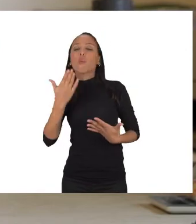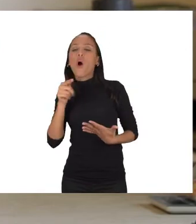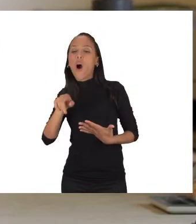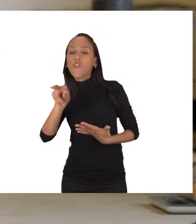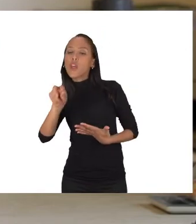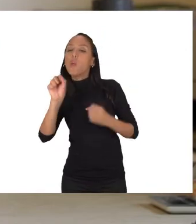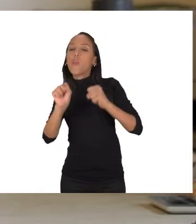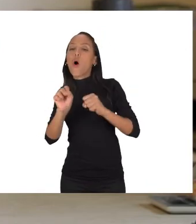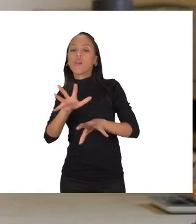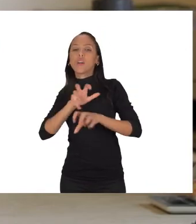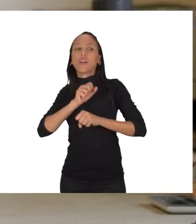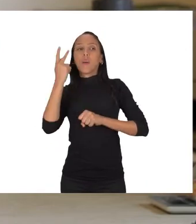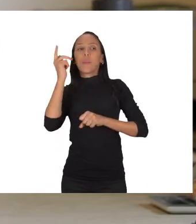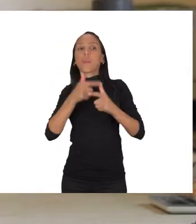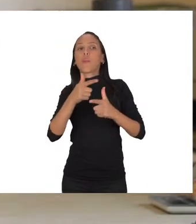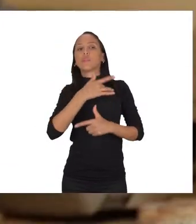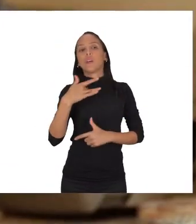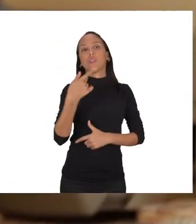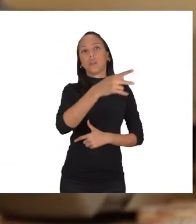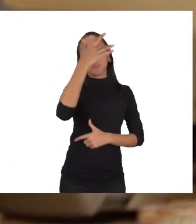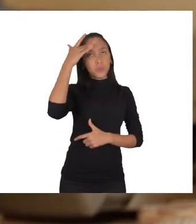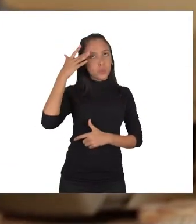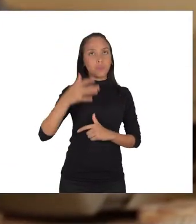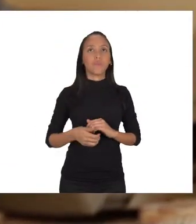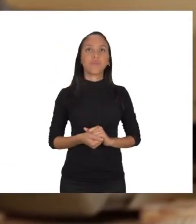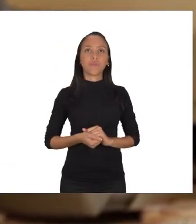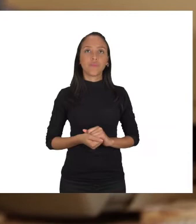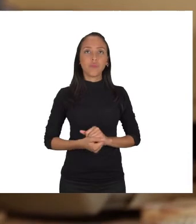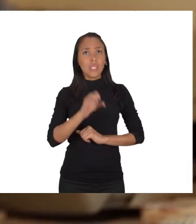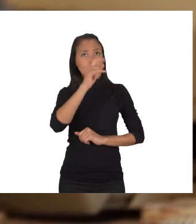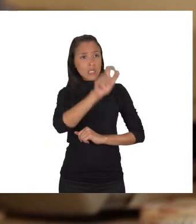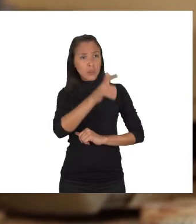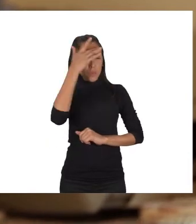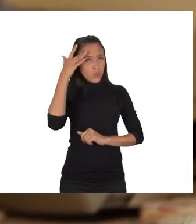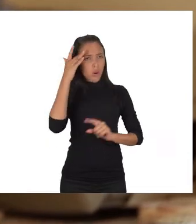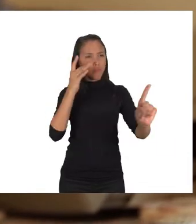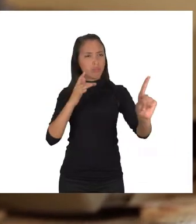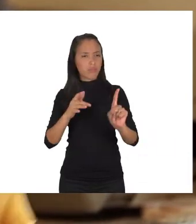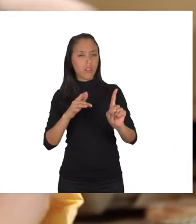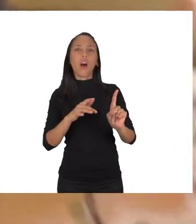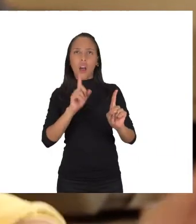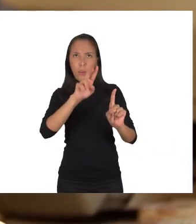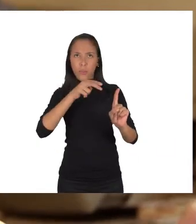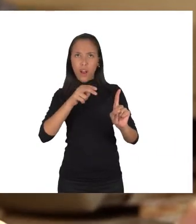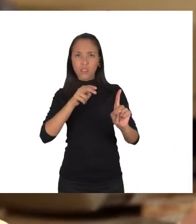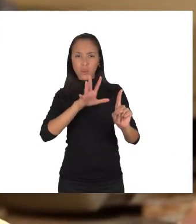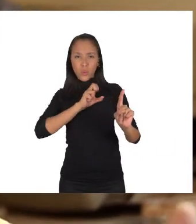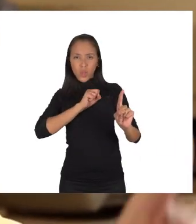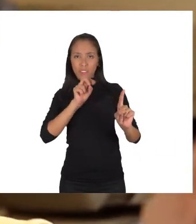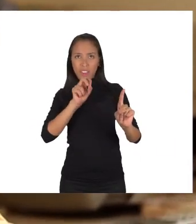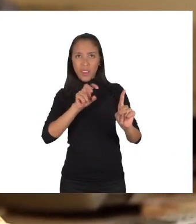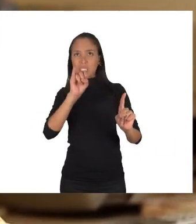que isso pode causar de danos para aquela pessoa. Se você tem um agricultor que vem por intoxicação, né? O médico não pergunta para